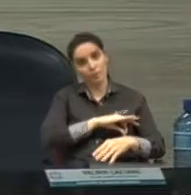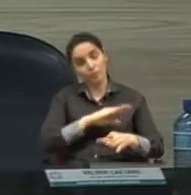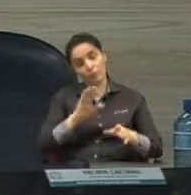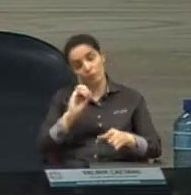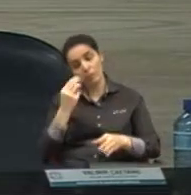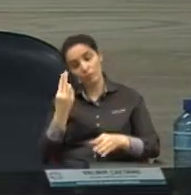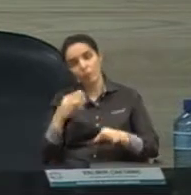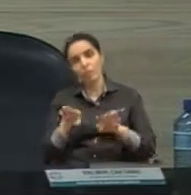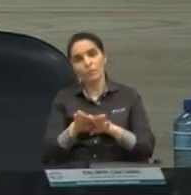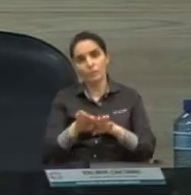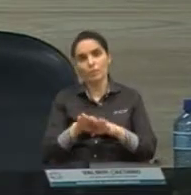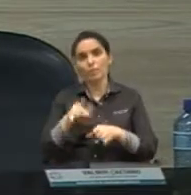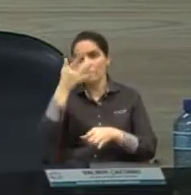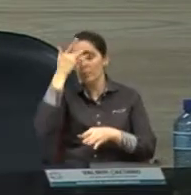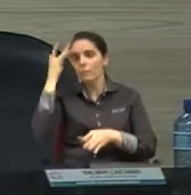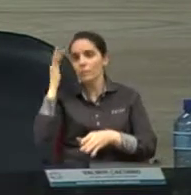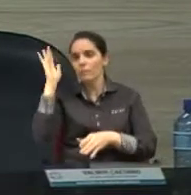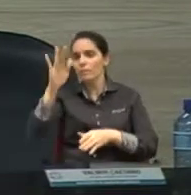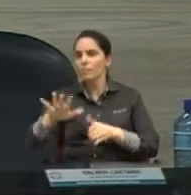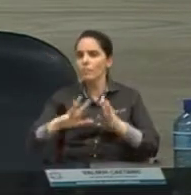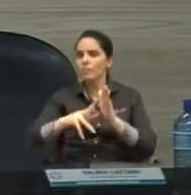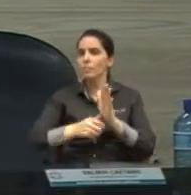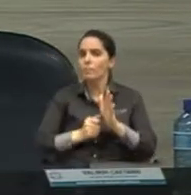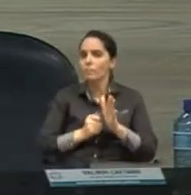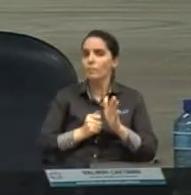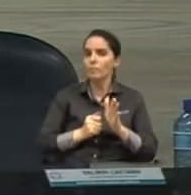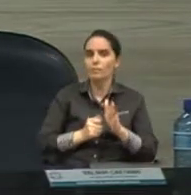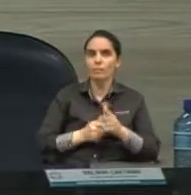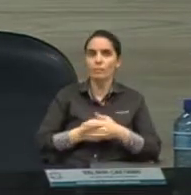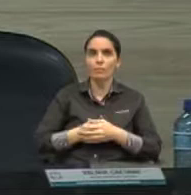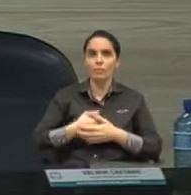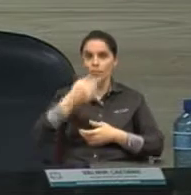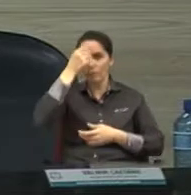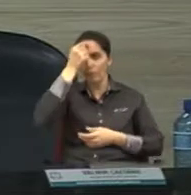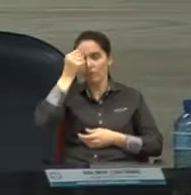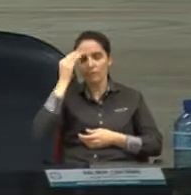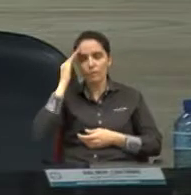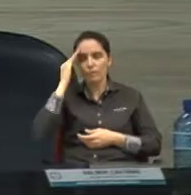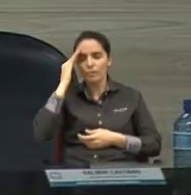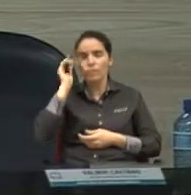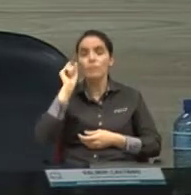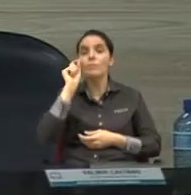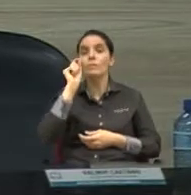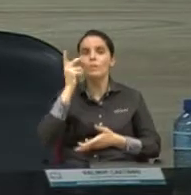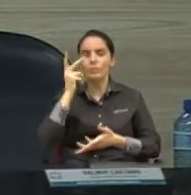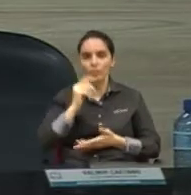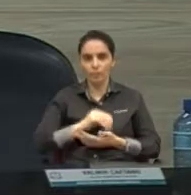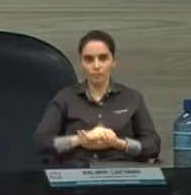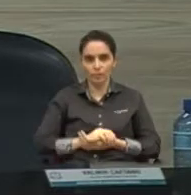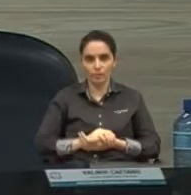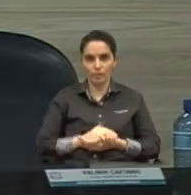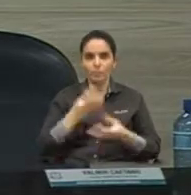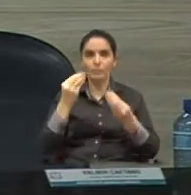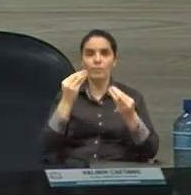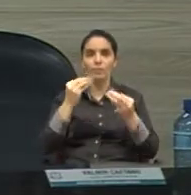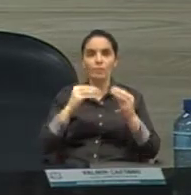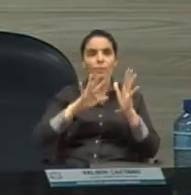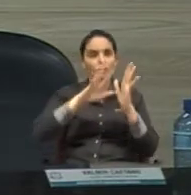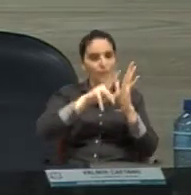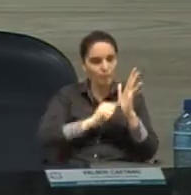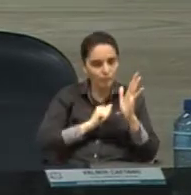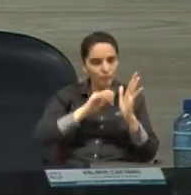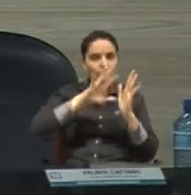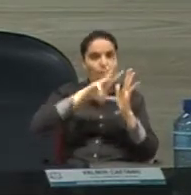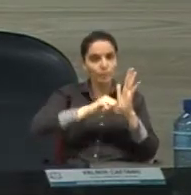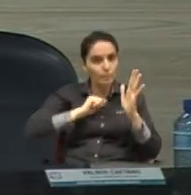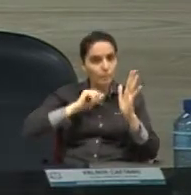lá, eu ainda não consegui entender uma coisa no país, que diante de tanta corrupção existe uma guerra